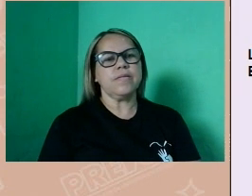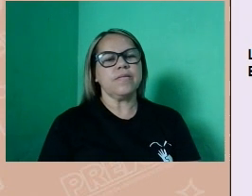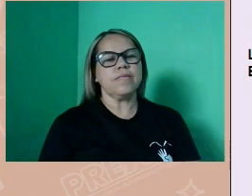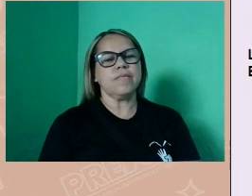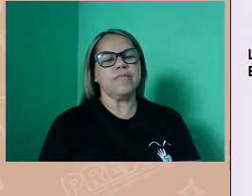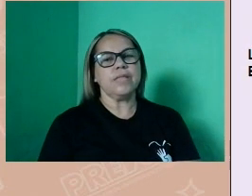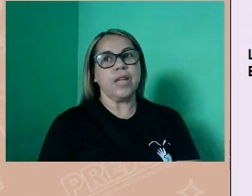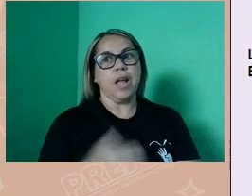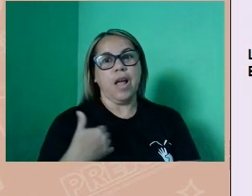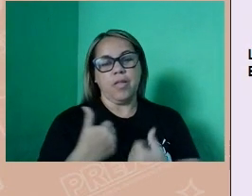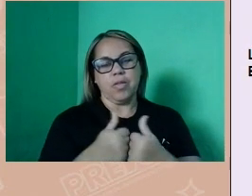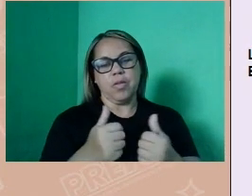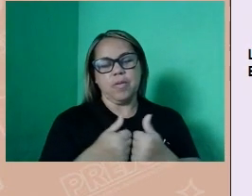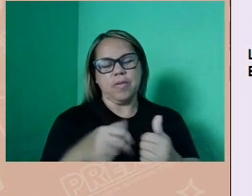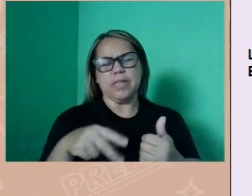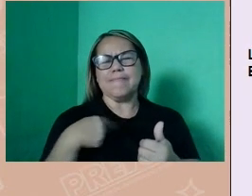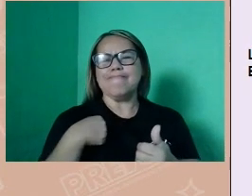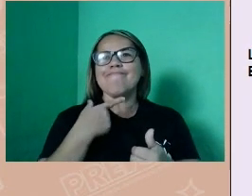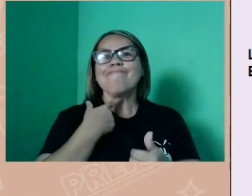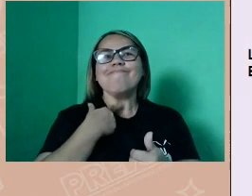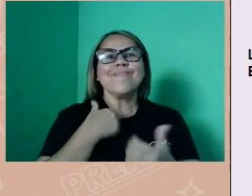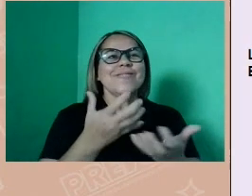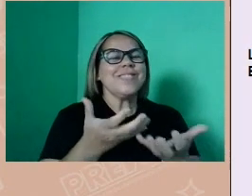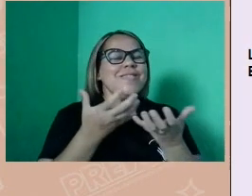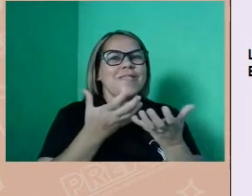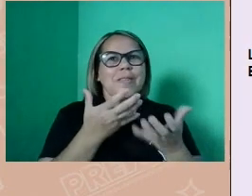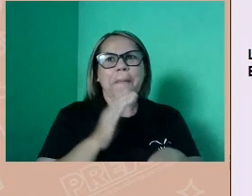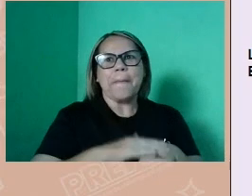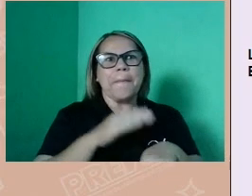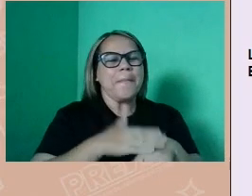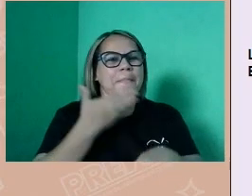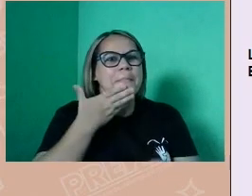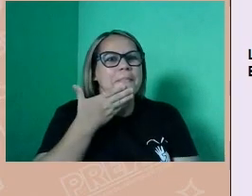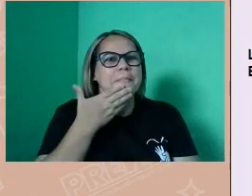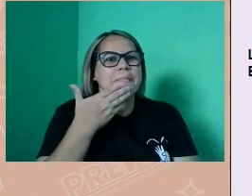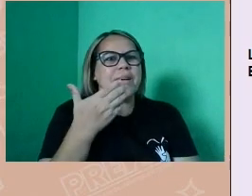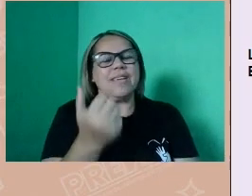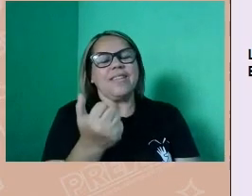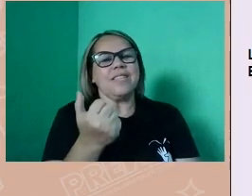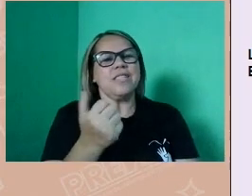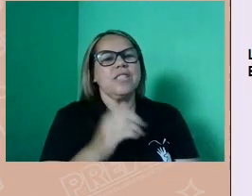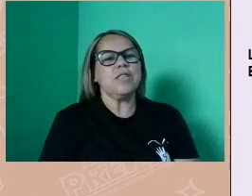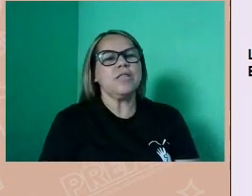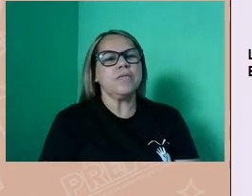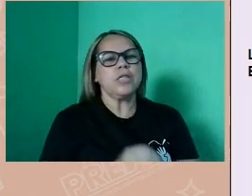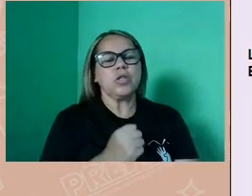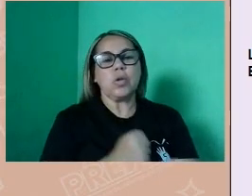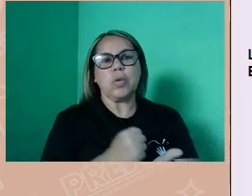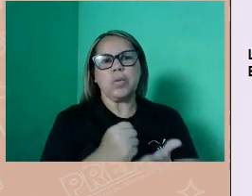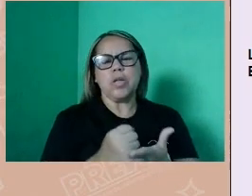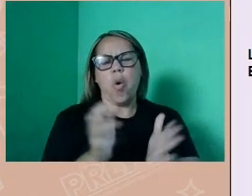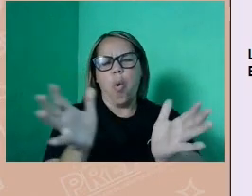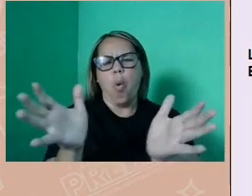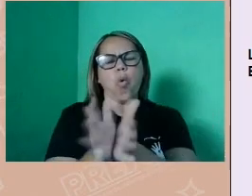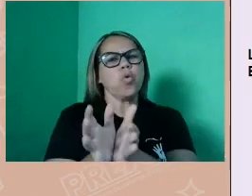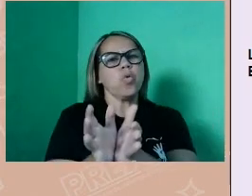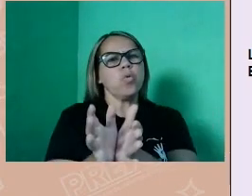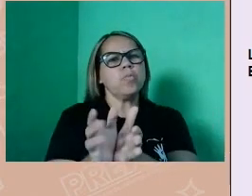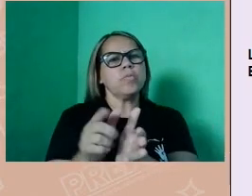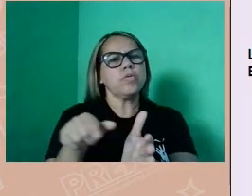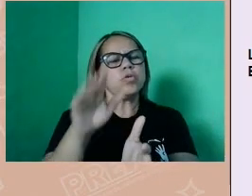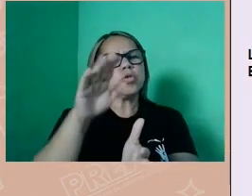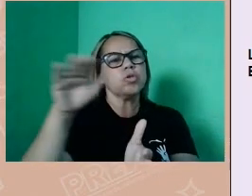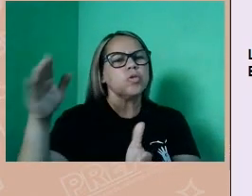tentando o meu máximo eu estava fazendo o meu melhor para documentar um grupo de jovens brasileiros who were